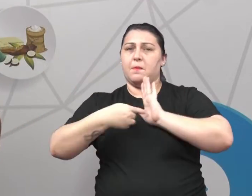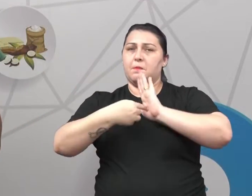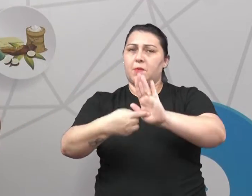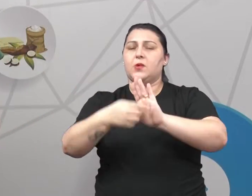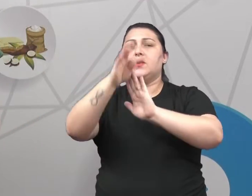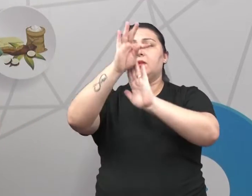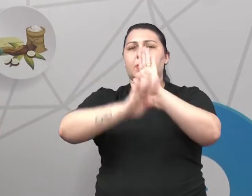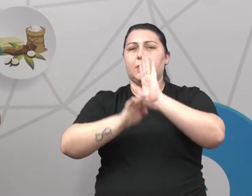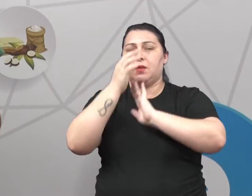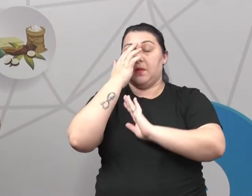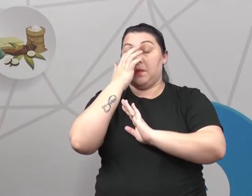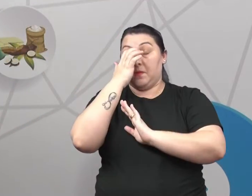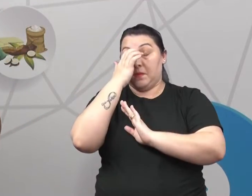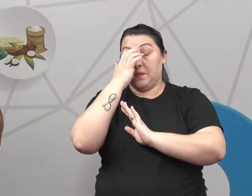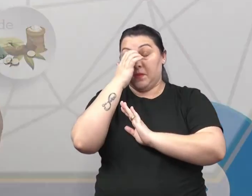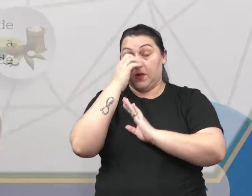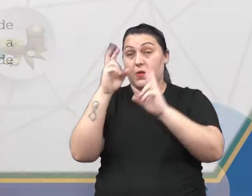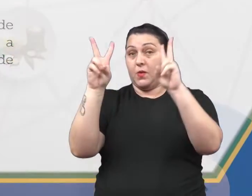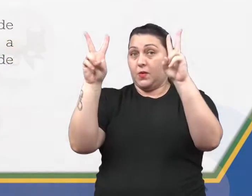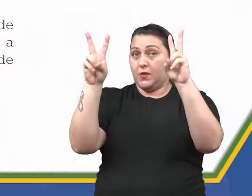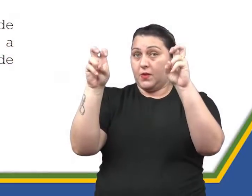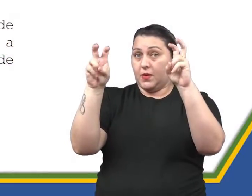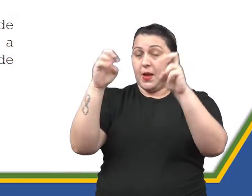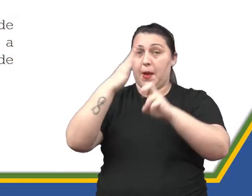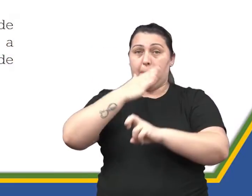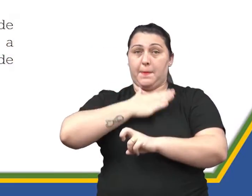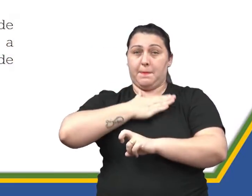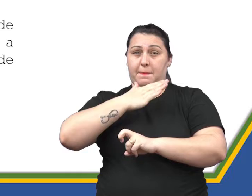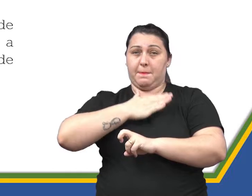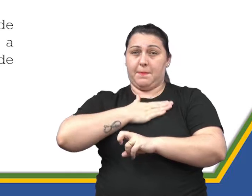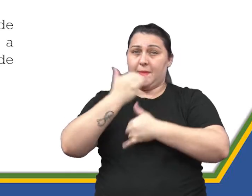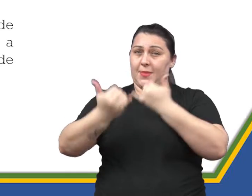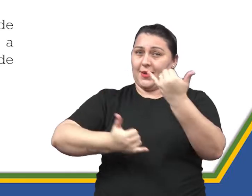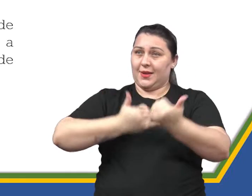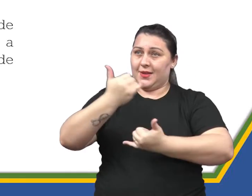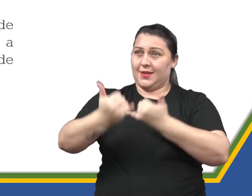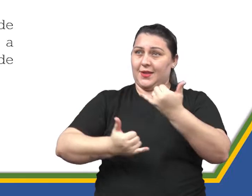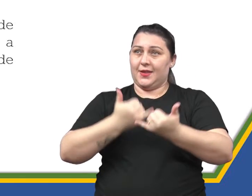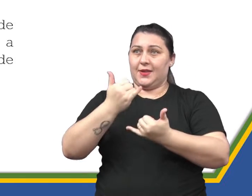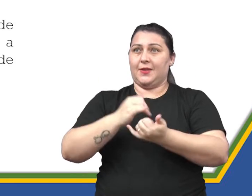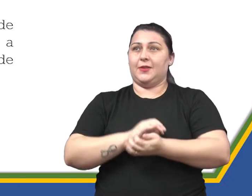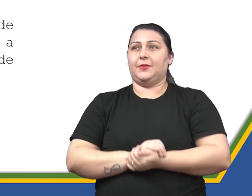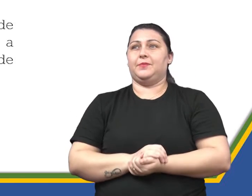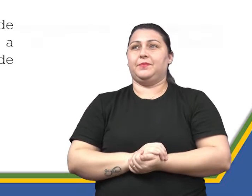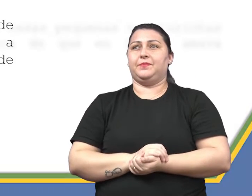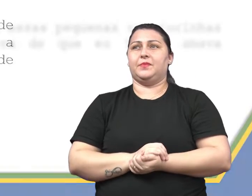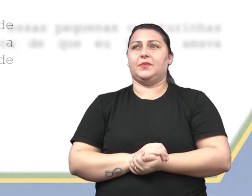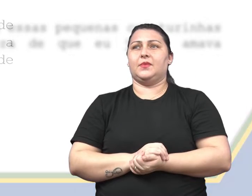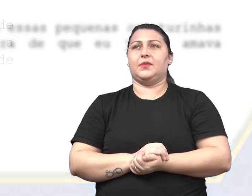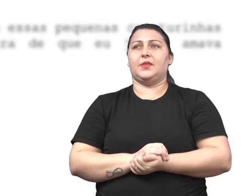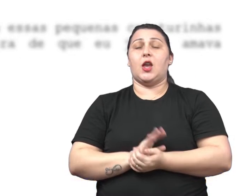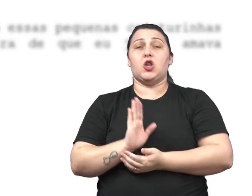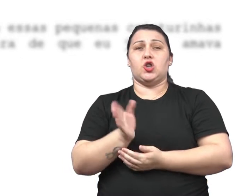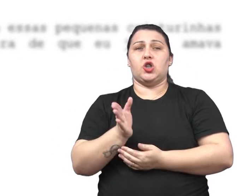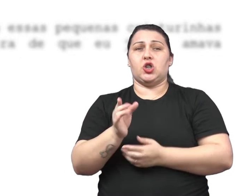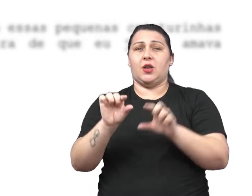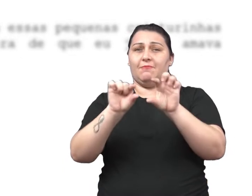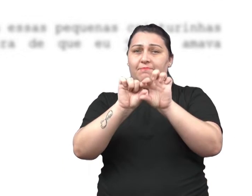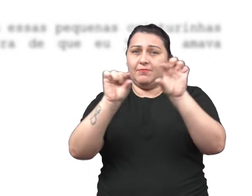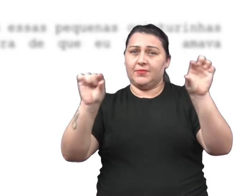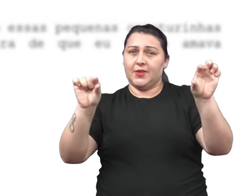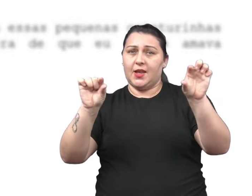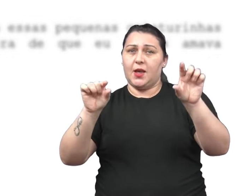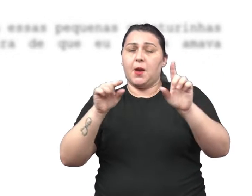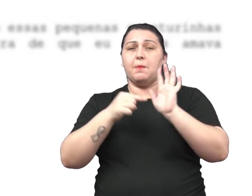nesse texto. O título do texto é A Minha Travessura. Então observe. Já na primeira linha